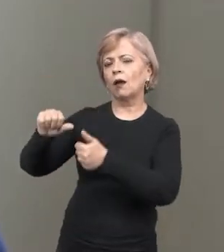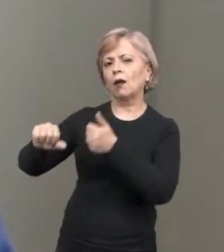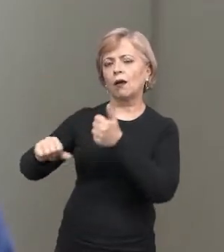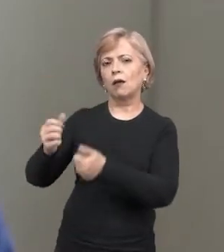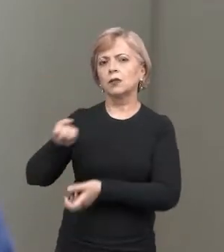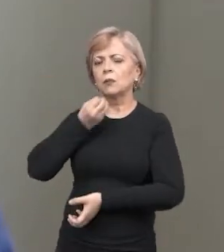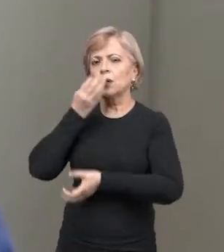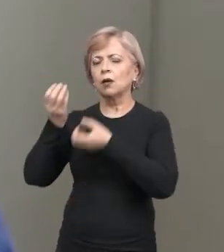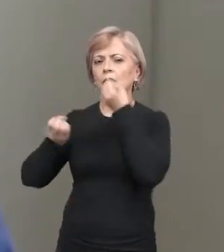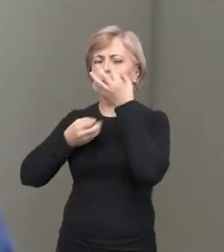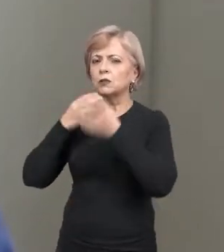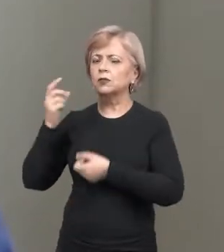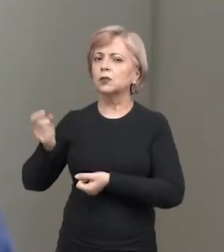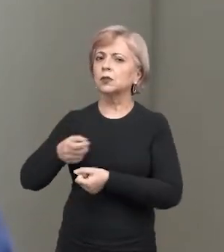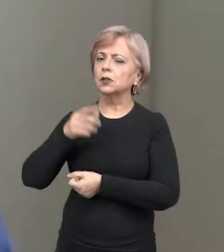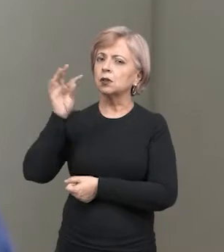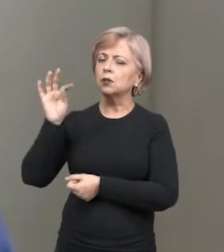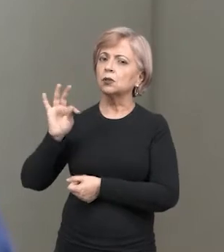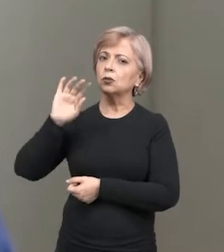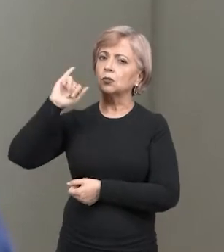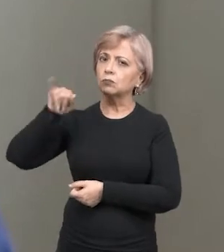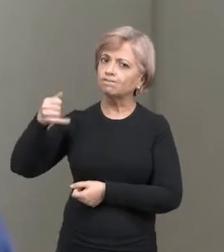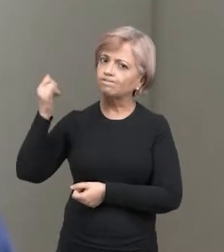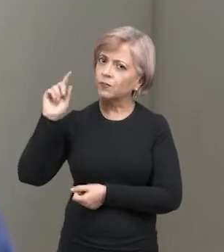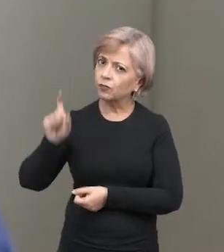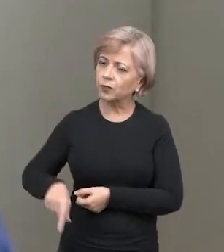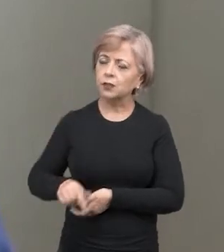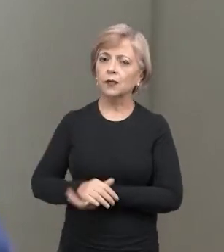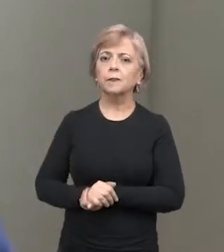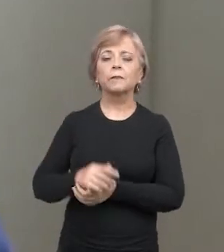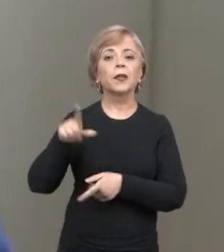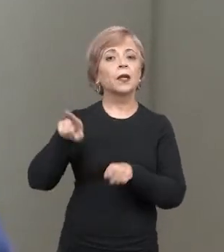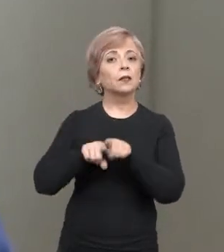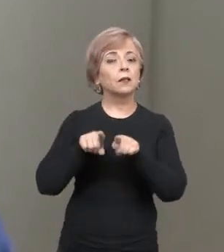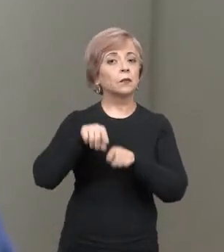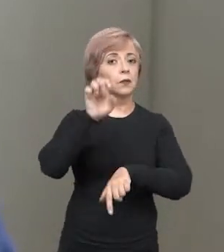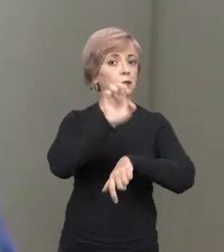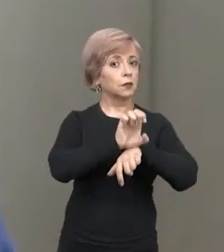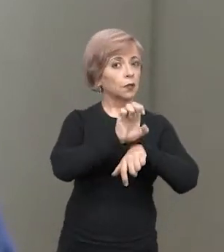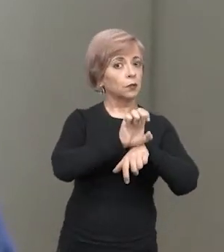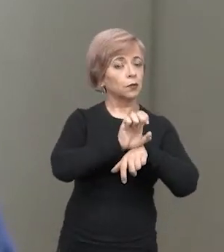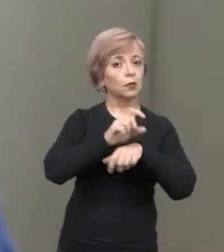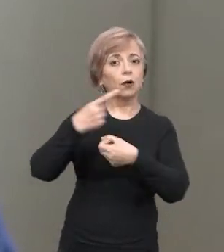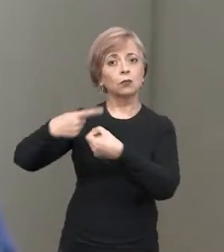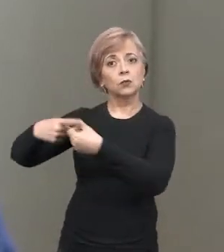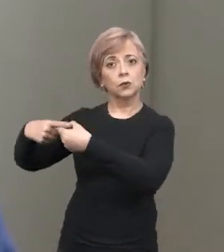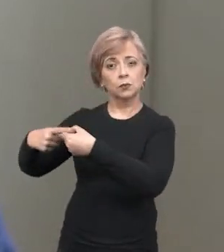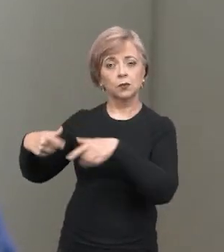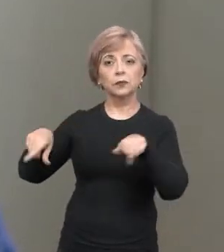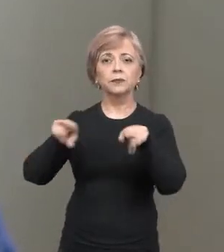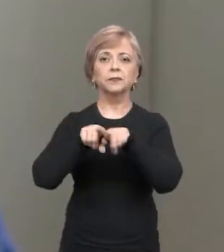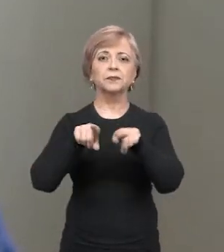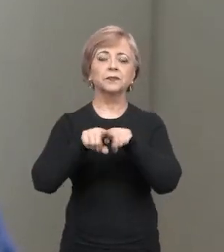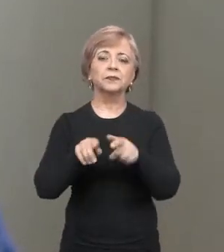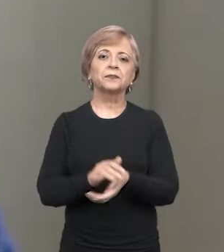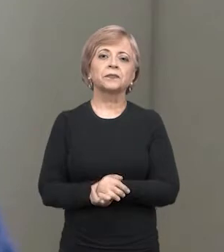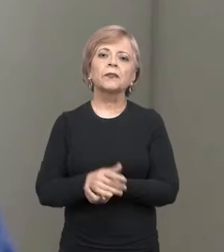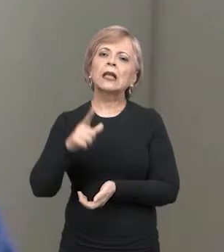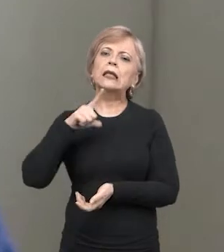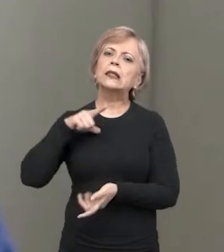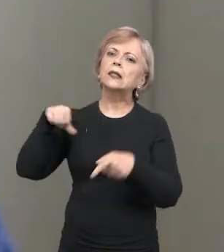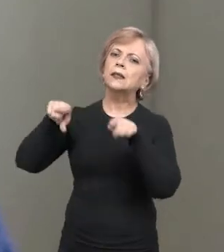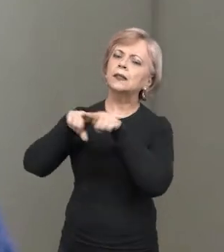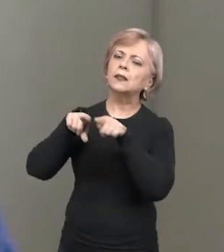análises orçamentárias dos entes públicos, tanto estadual quanto municipais, né? E nós temos também